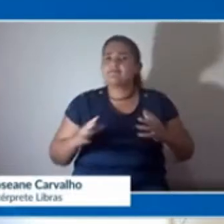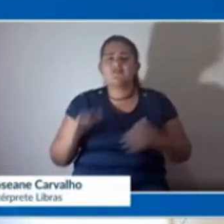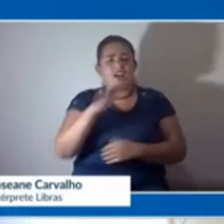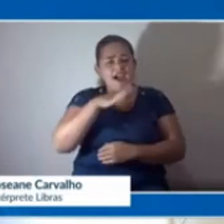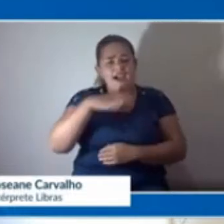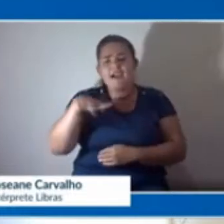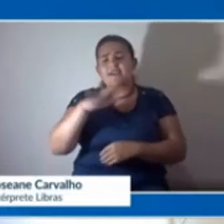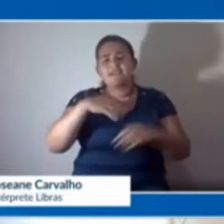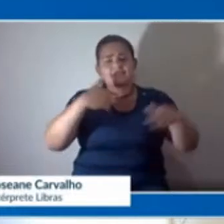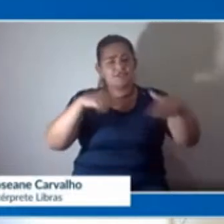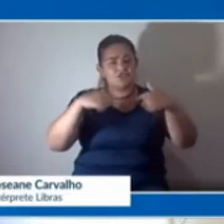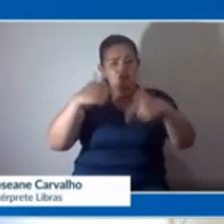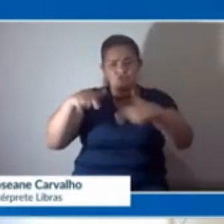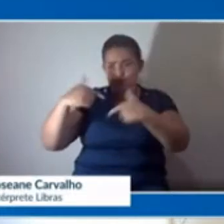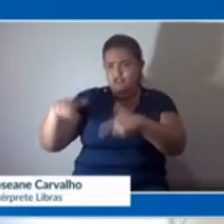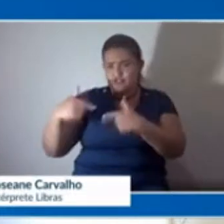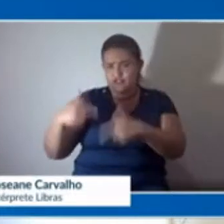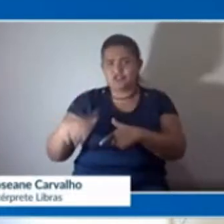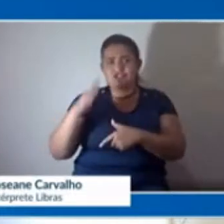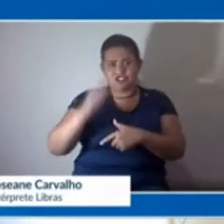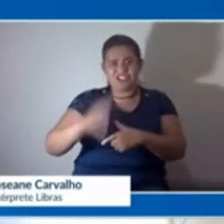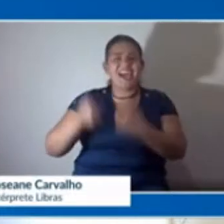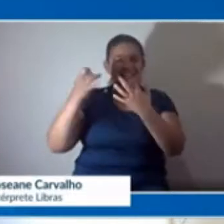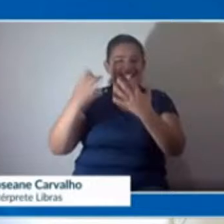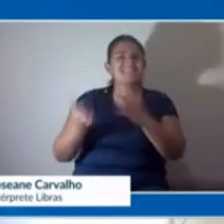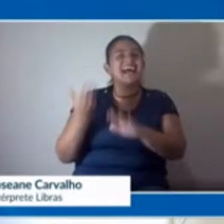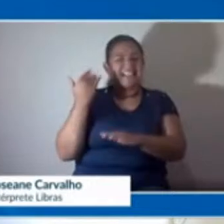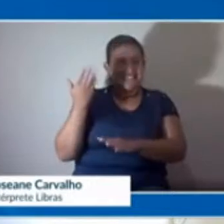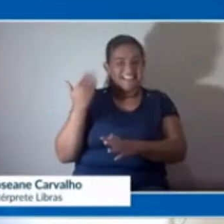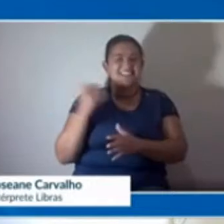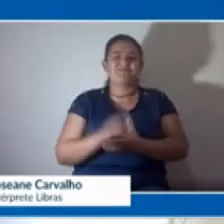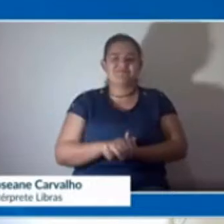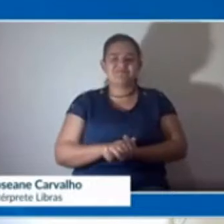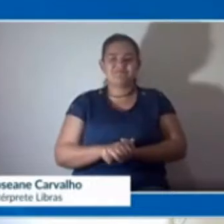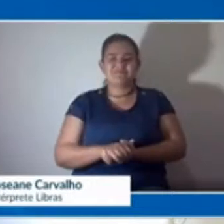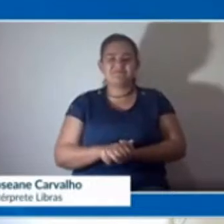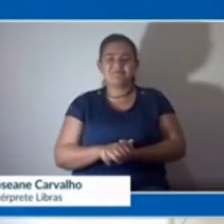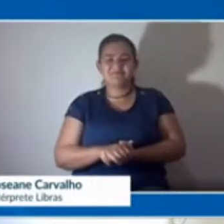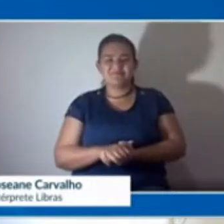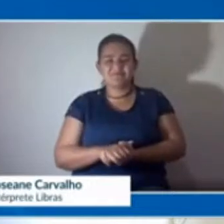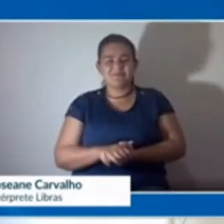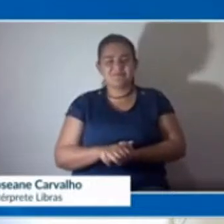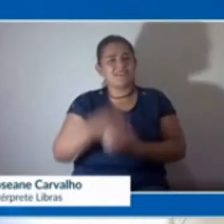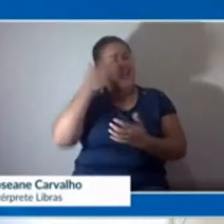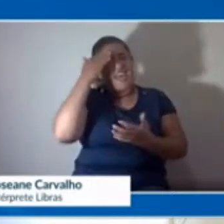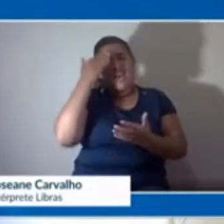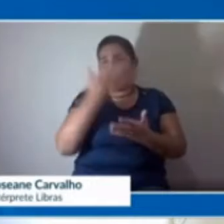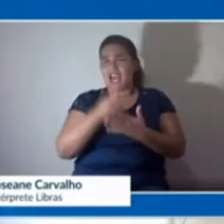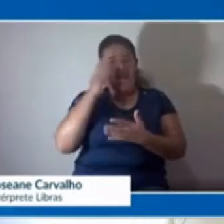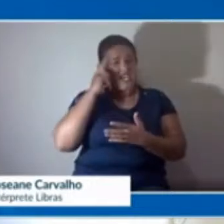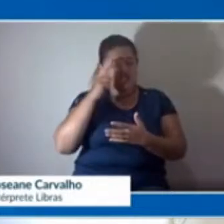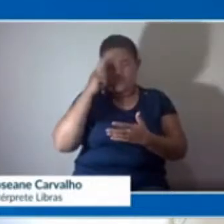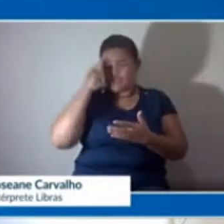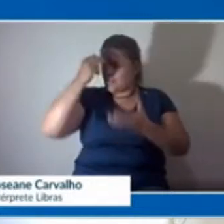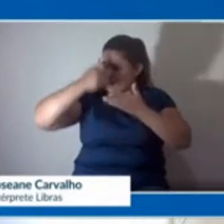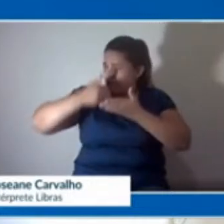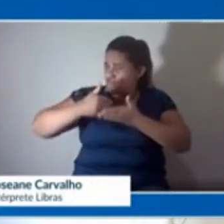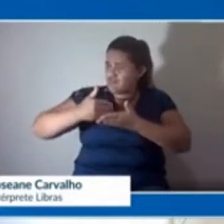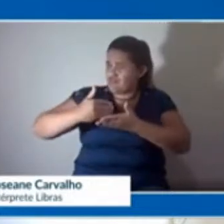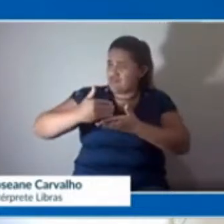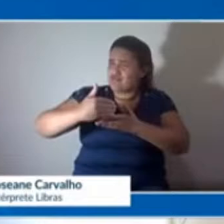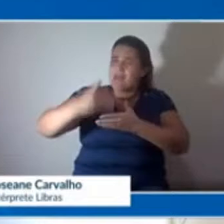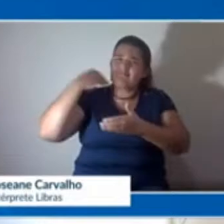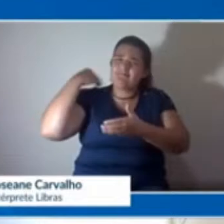pouco da questão que a gente abordou no bloco passado. E acredito que a história, a origem, parece que é uma página aí que